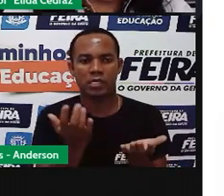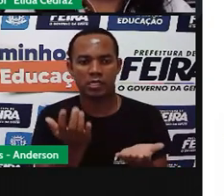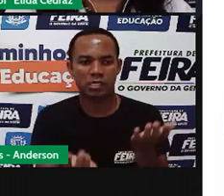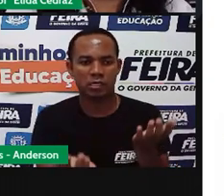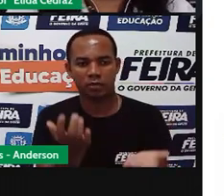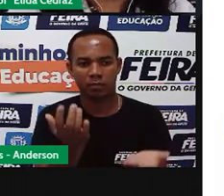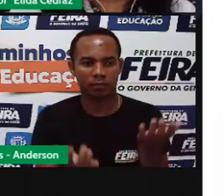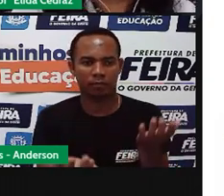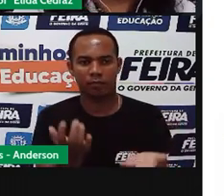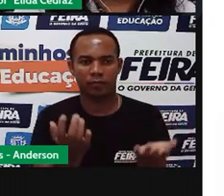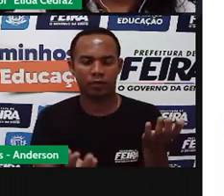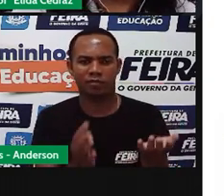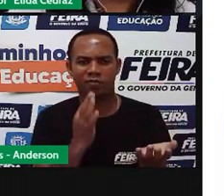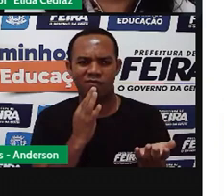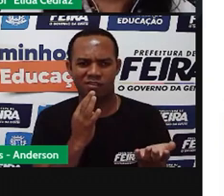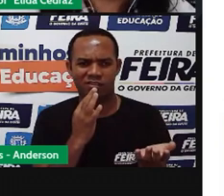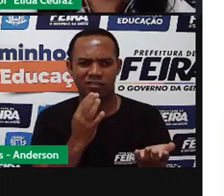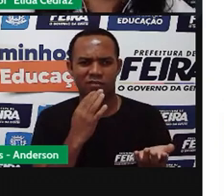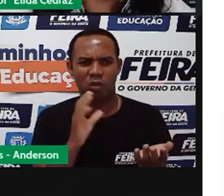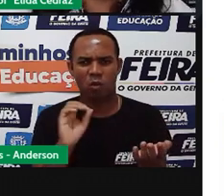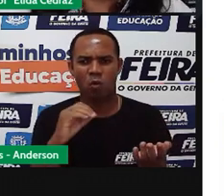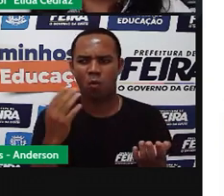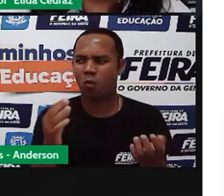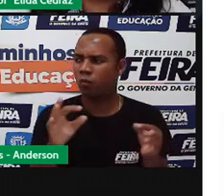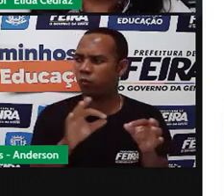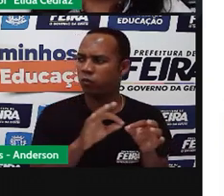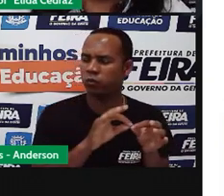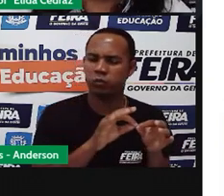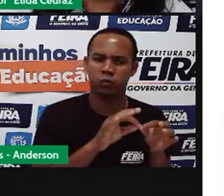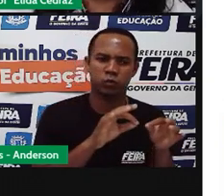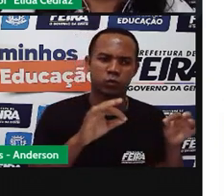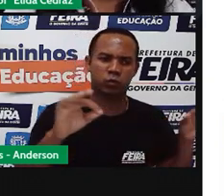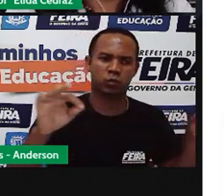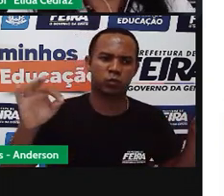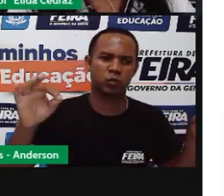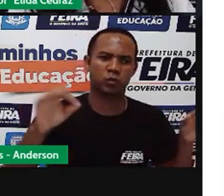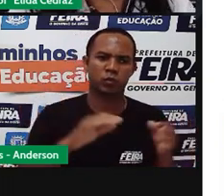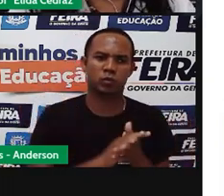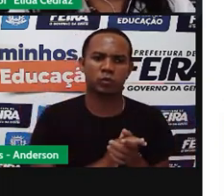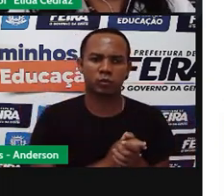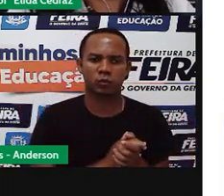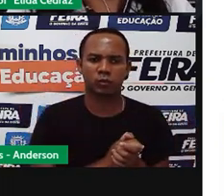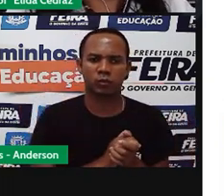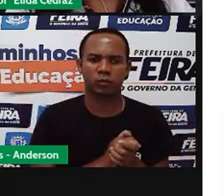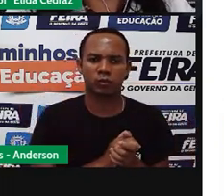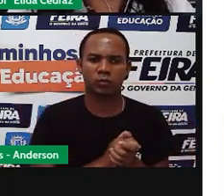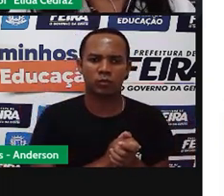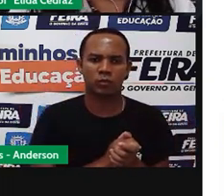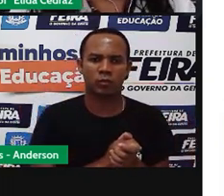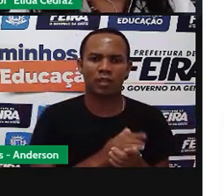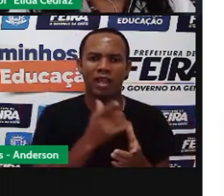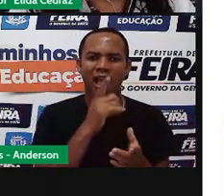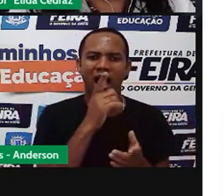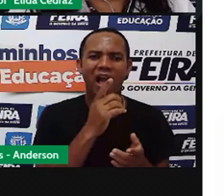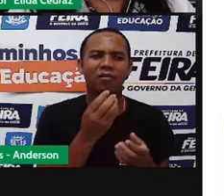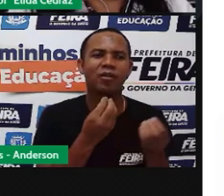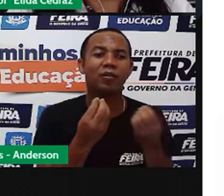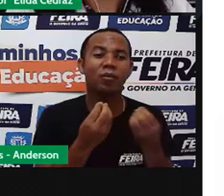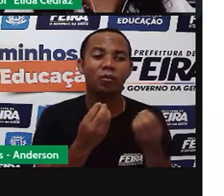é verdade? Quando é em metro, nós utilizamos a fita métrica. E quando é líquido, o que que a